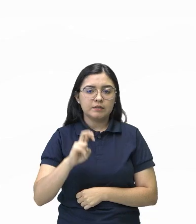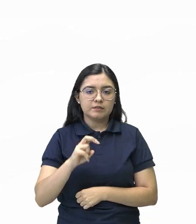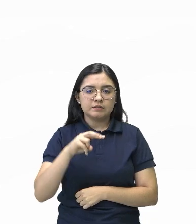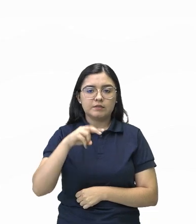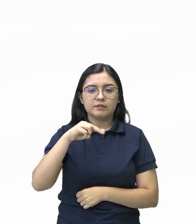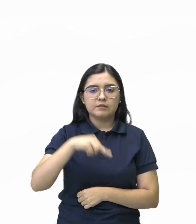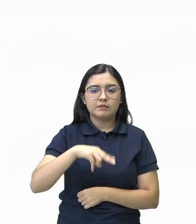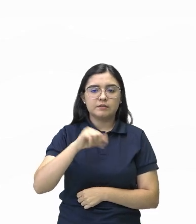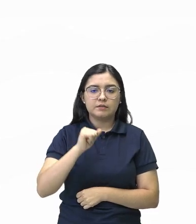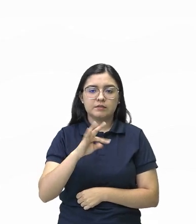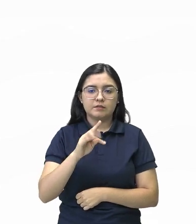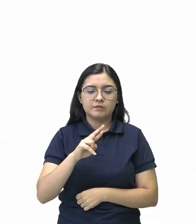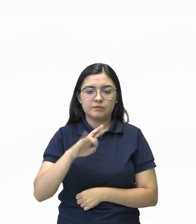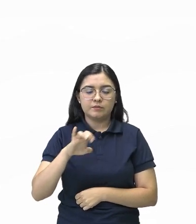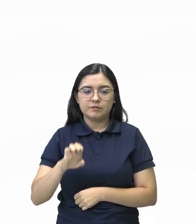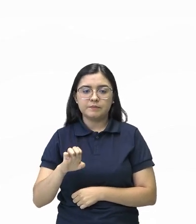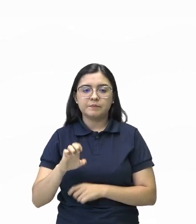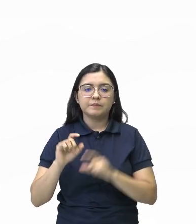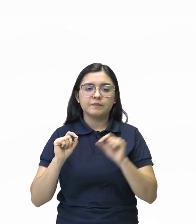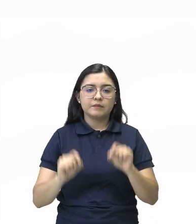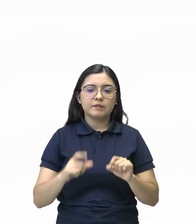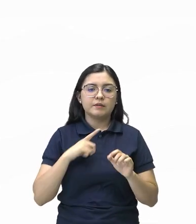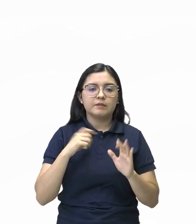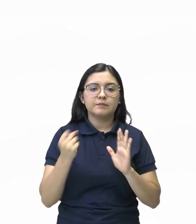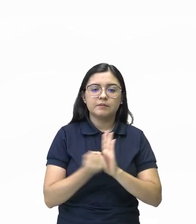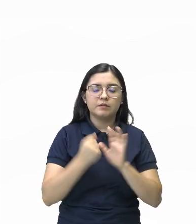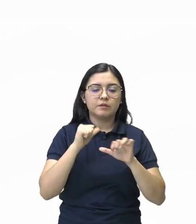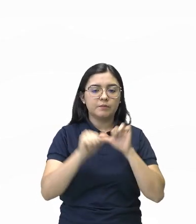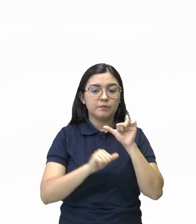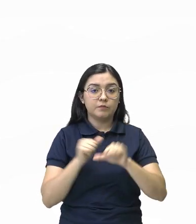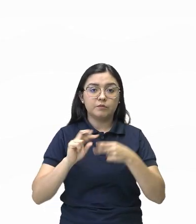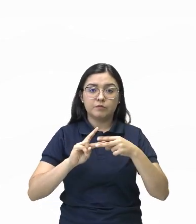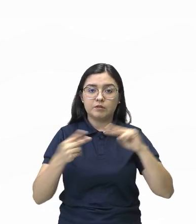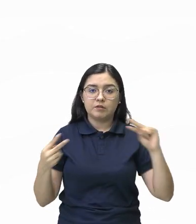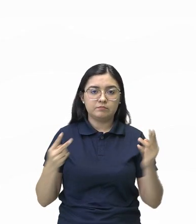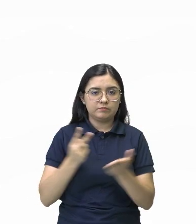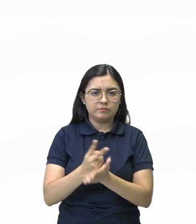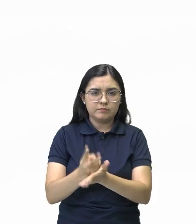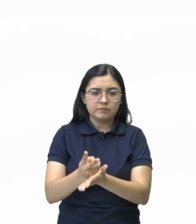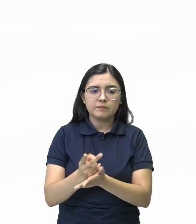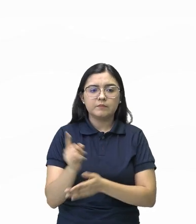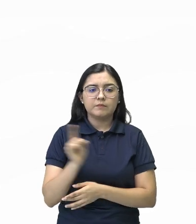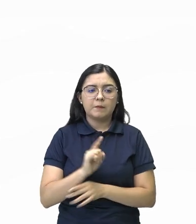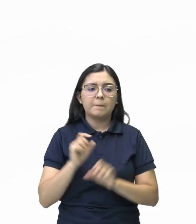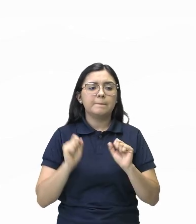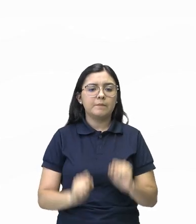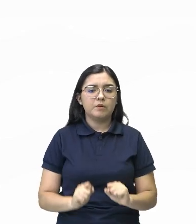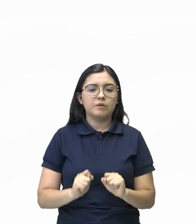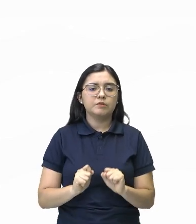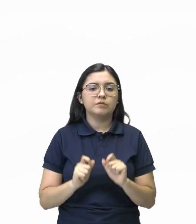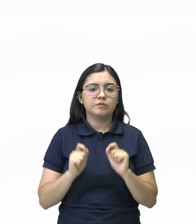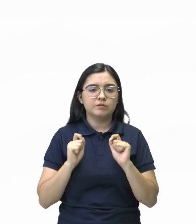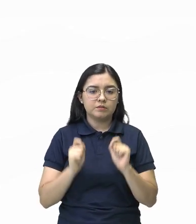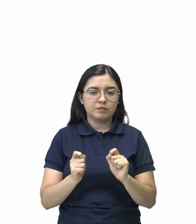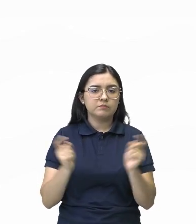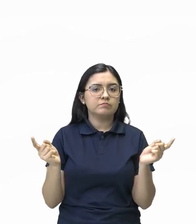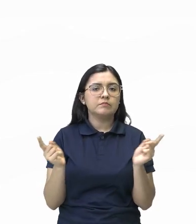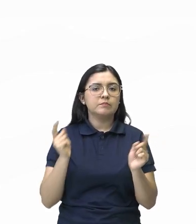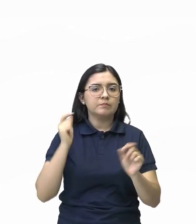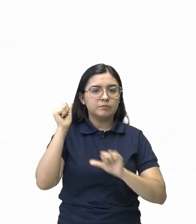epigenética? Essas marcas, elas não alteram o DNA permanentemente e podem ser revertidas. Por que